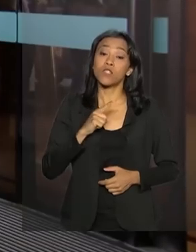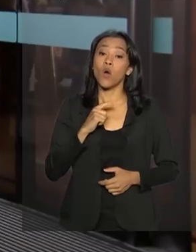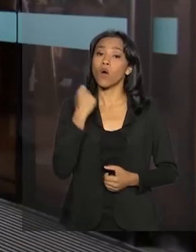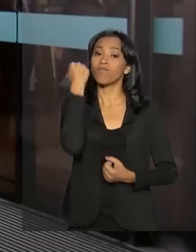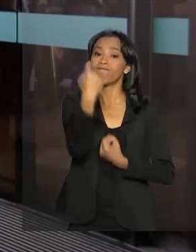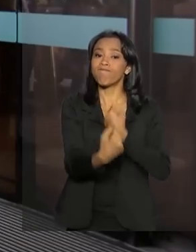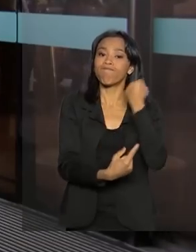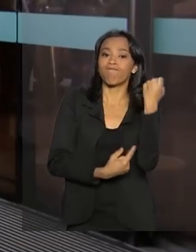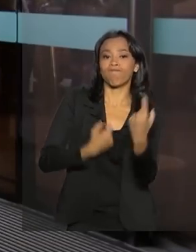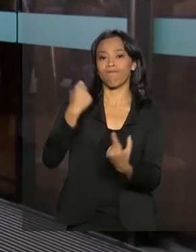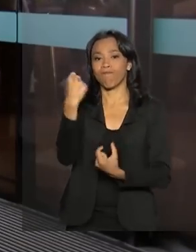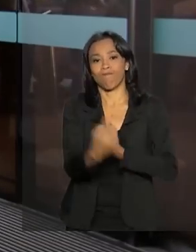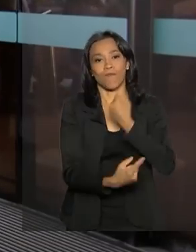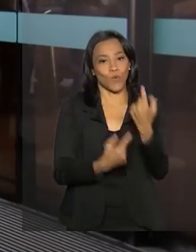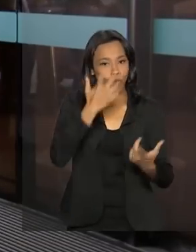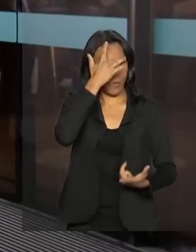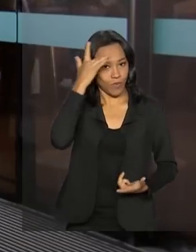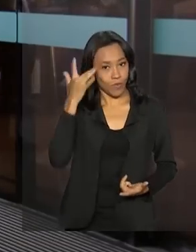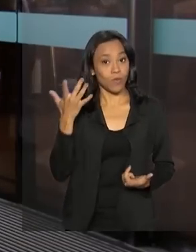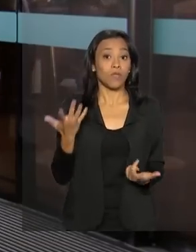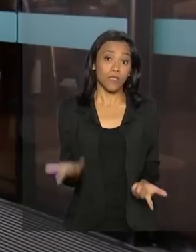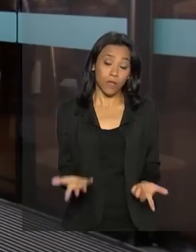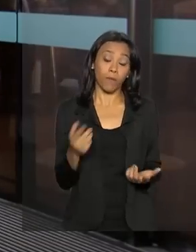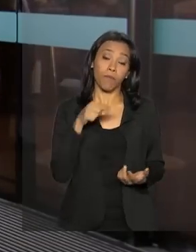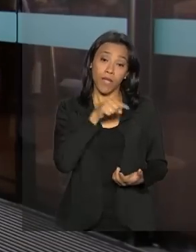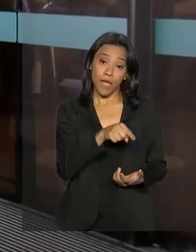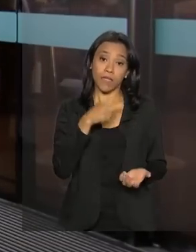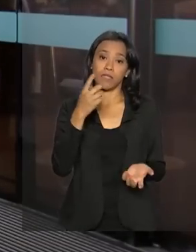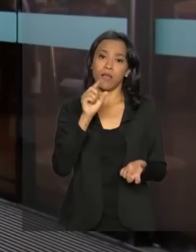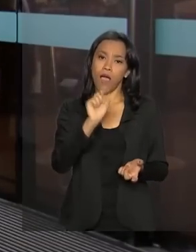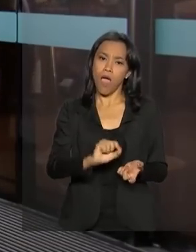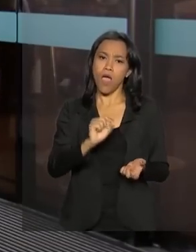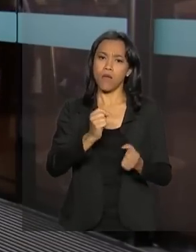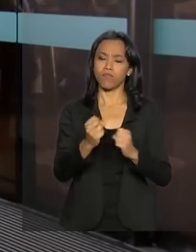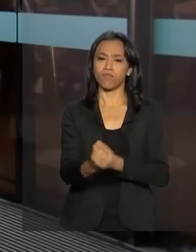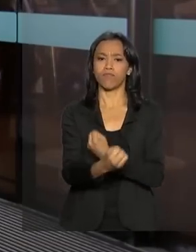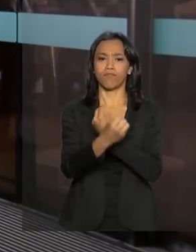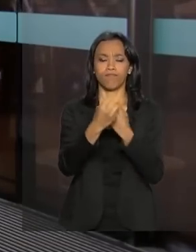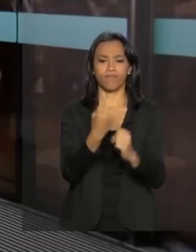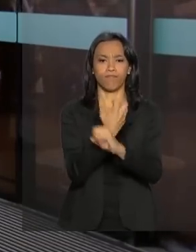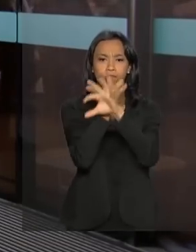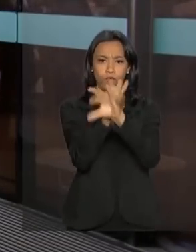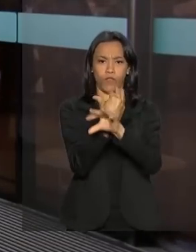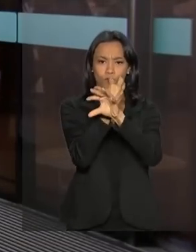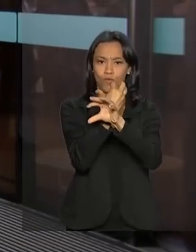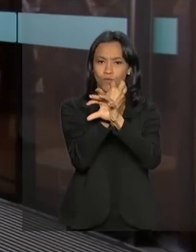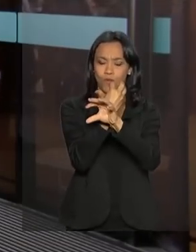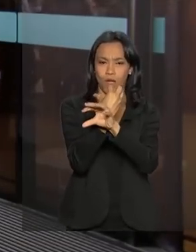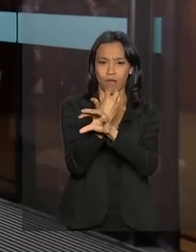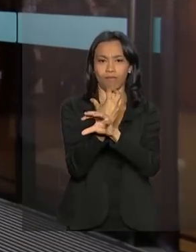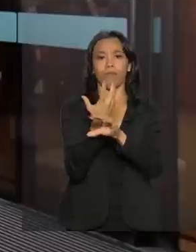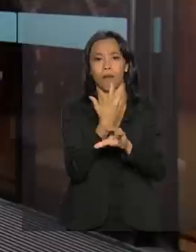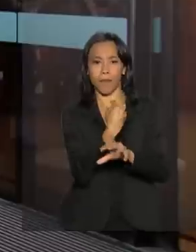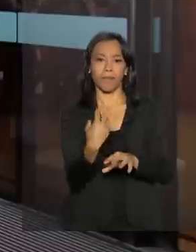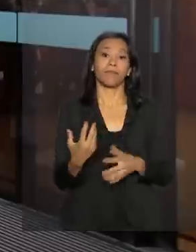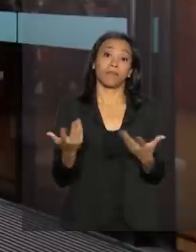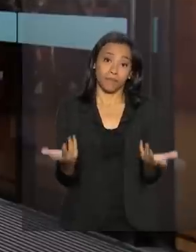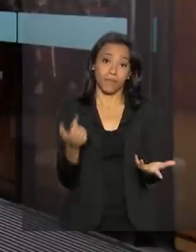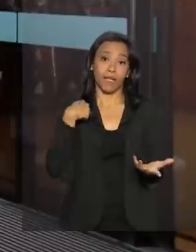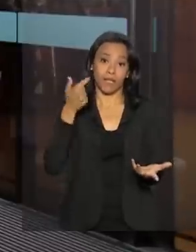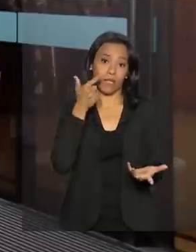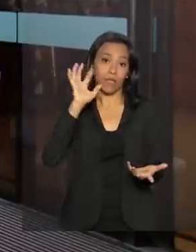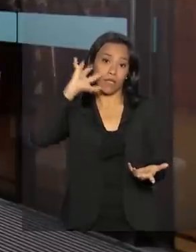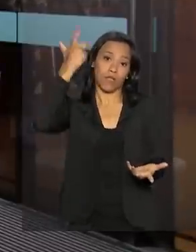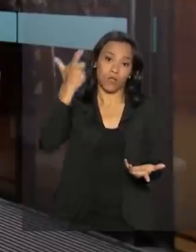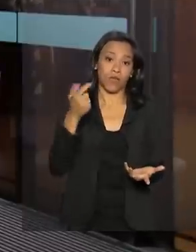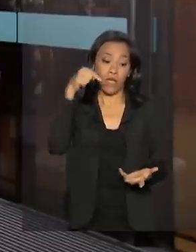restritas, esses despachos devem acontecer por meio de teleconferência, vídeo ou áudio. Esse gabinete que foi